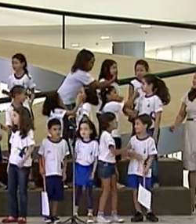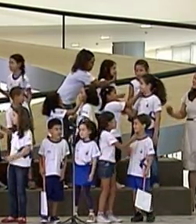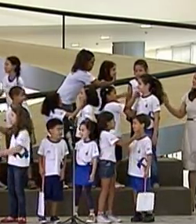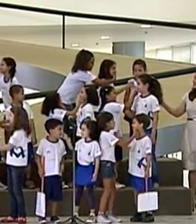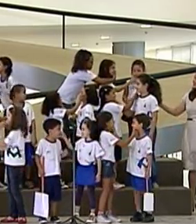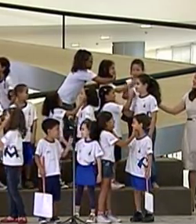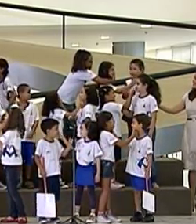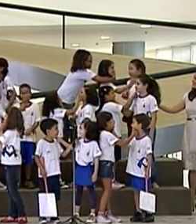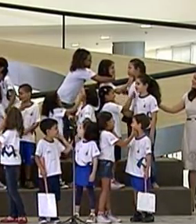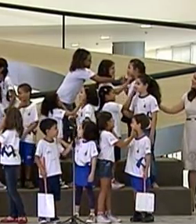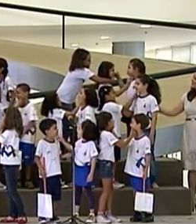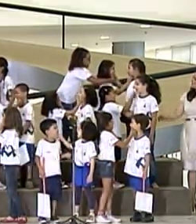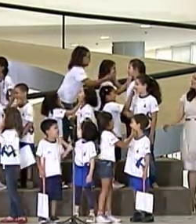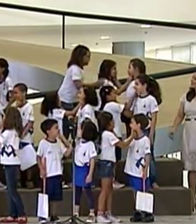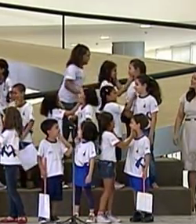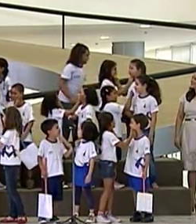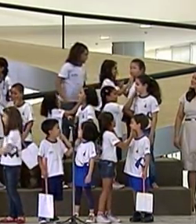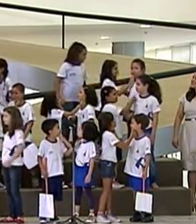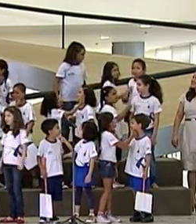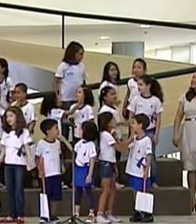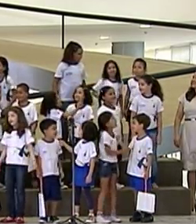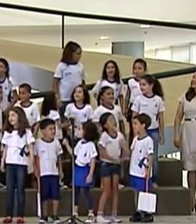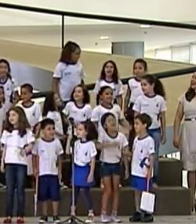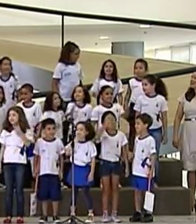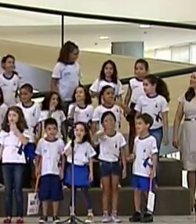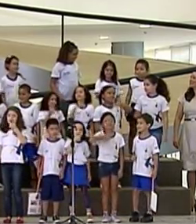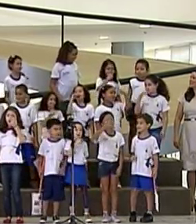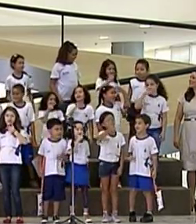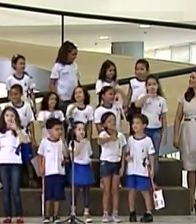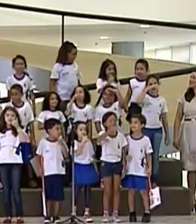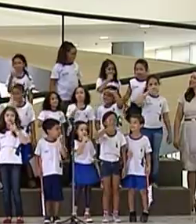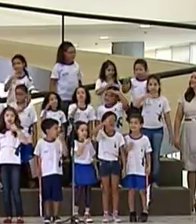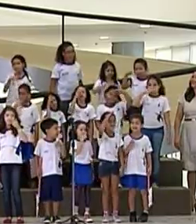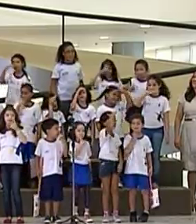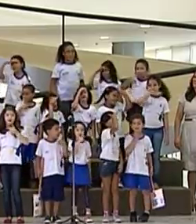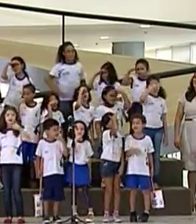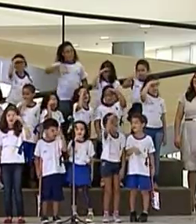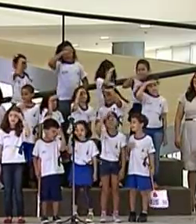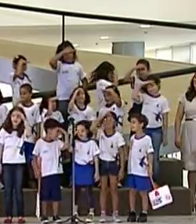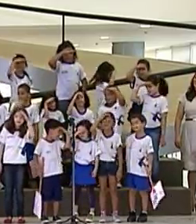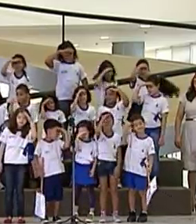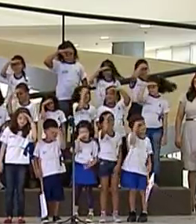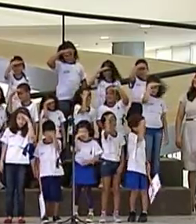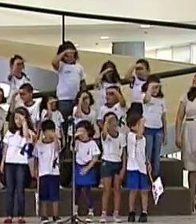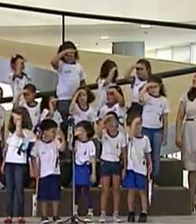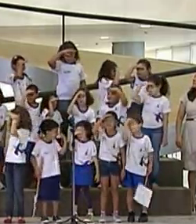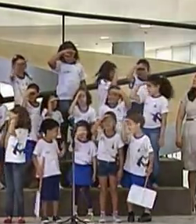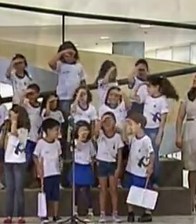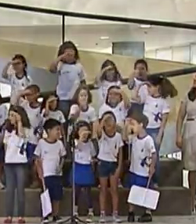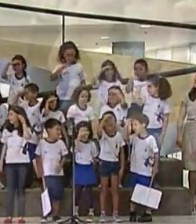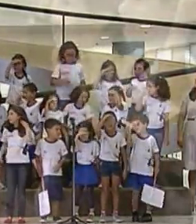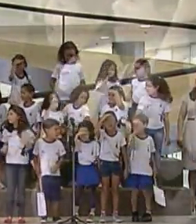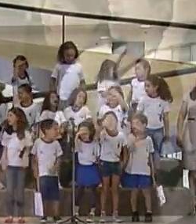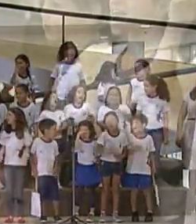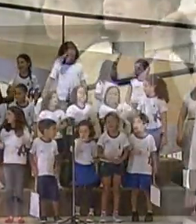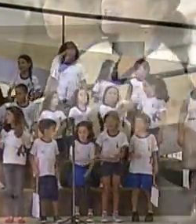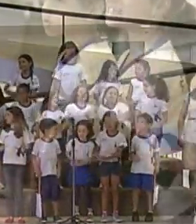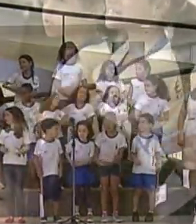Todo mundo precisa de carinho, de um sorriso de amor e de atenção.